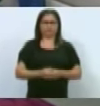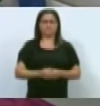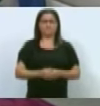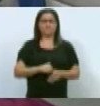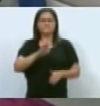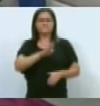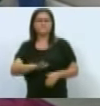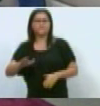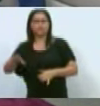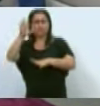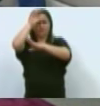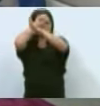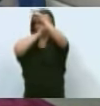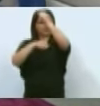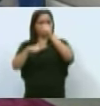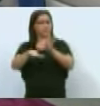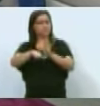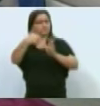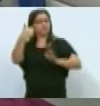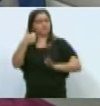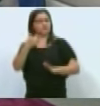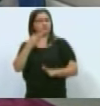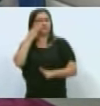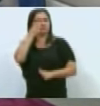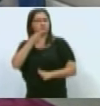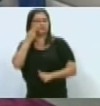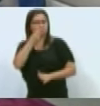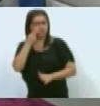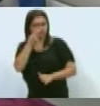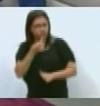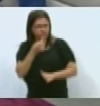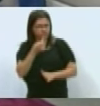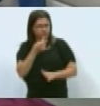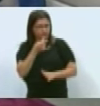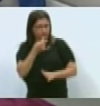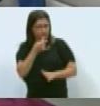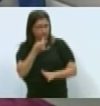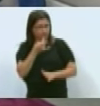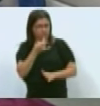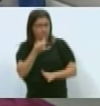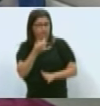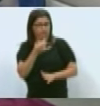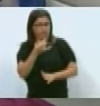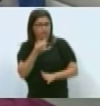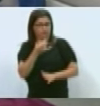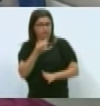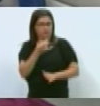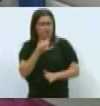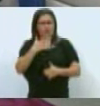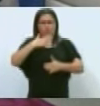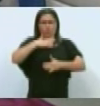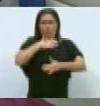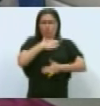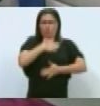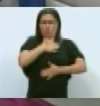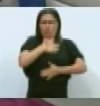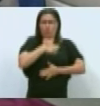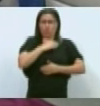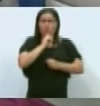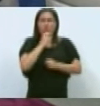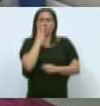aprende primeiro o processo de aprendizado corporal do que